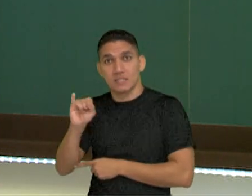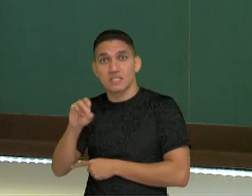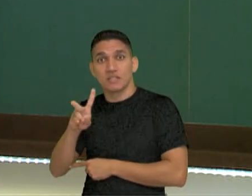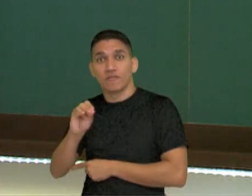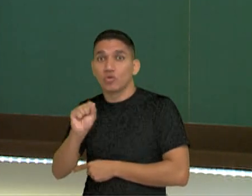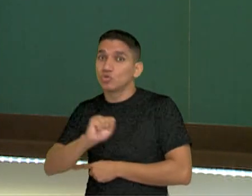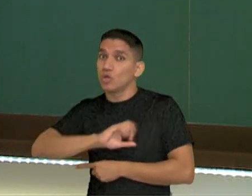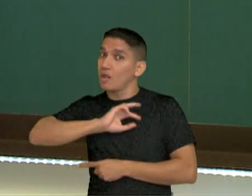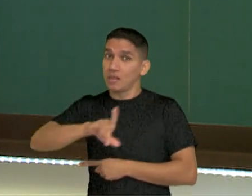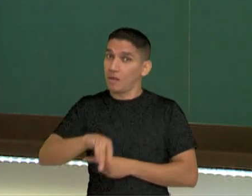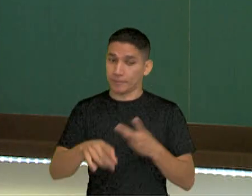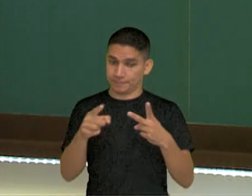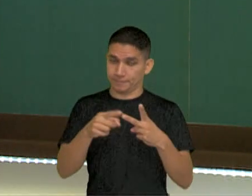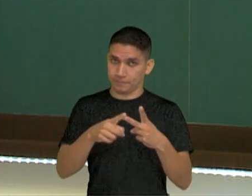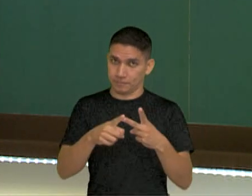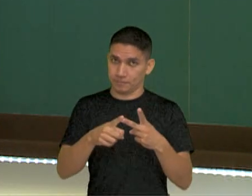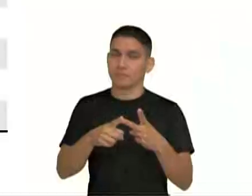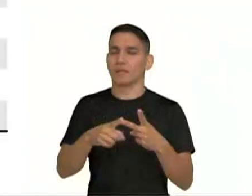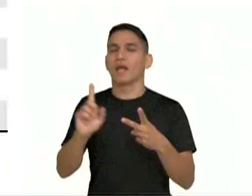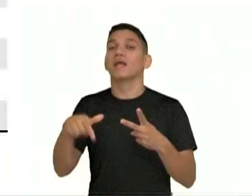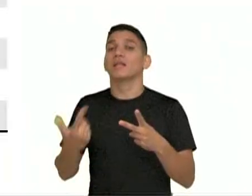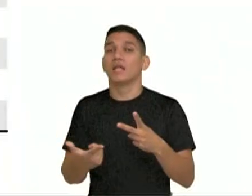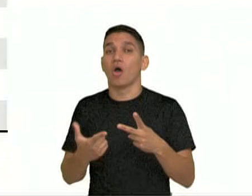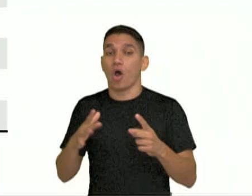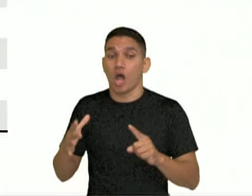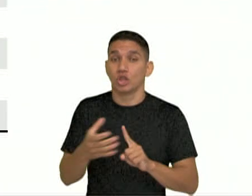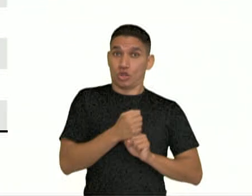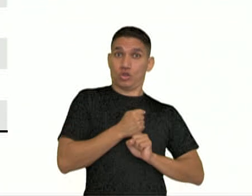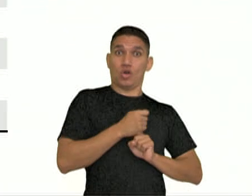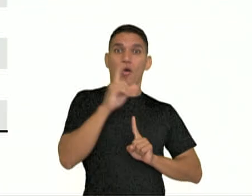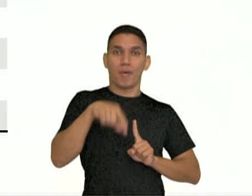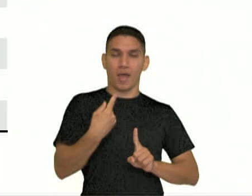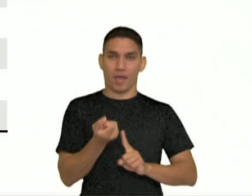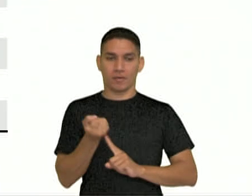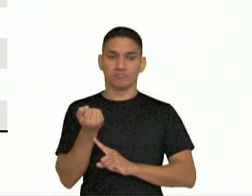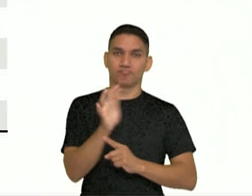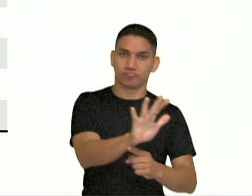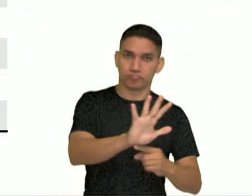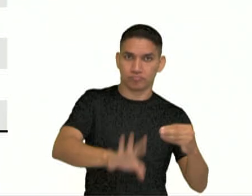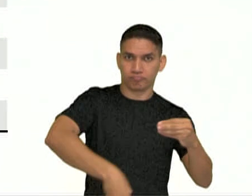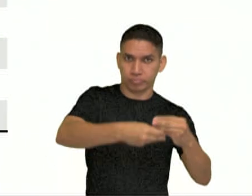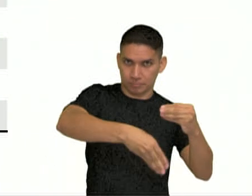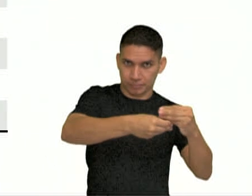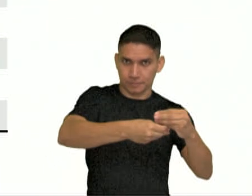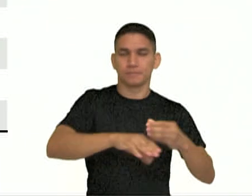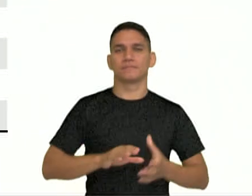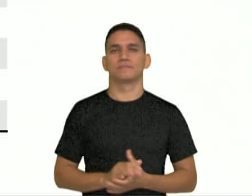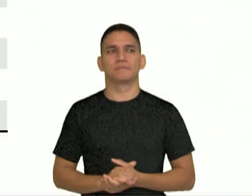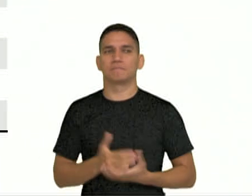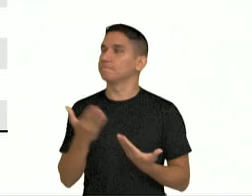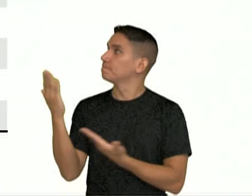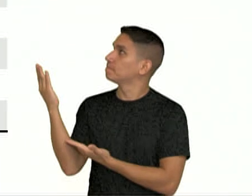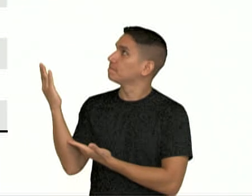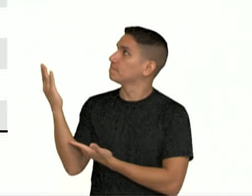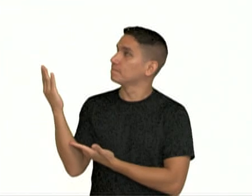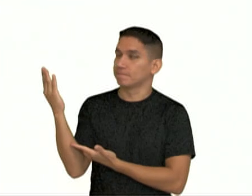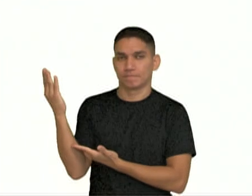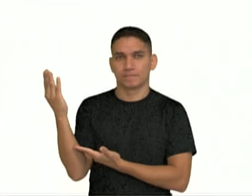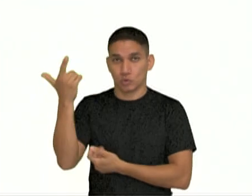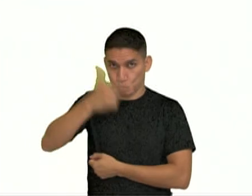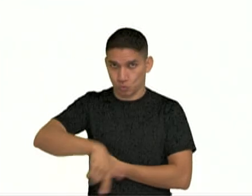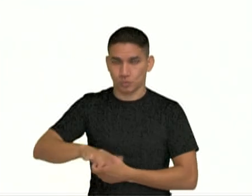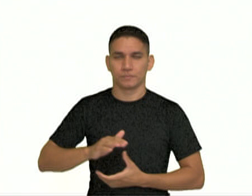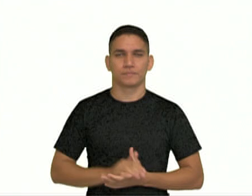e os dominantes são os aditivos, tá? Então, dominante, aditivo, recessivo, não aditivo. Tá aqui na nossa tabelinha de